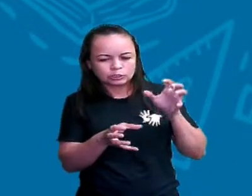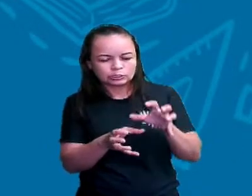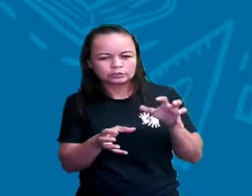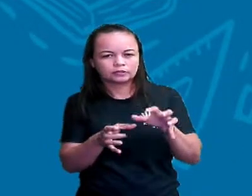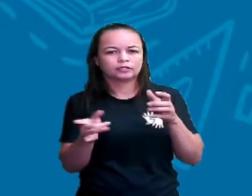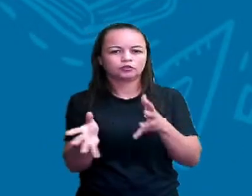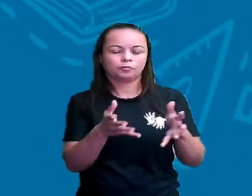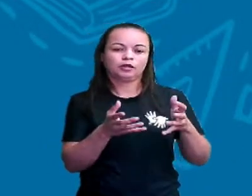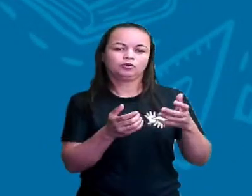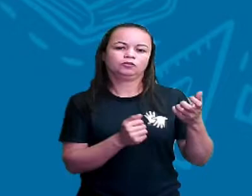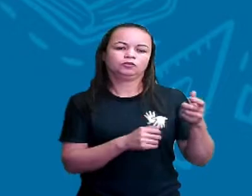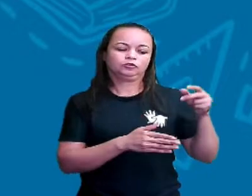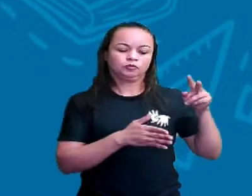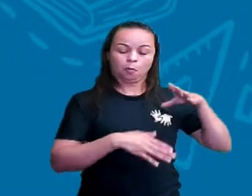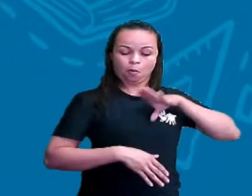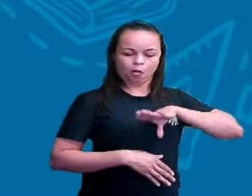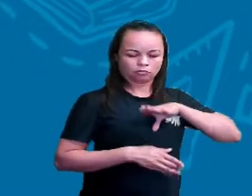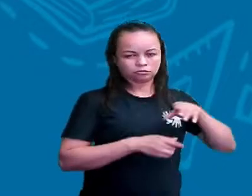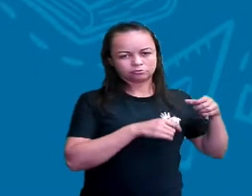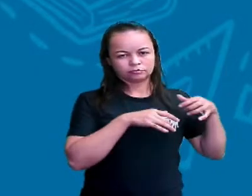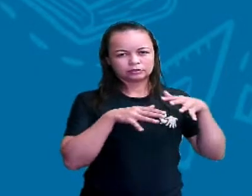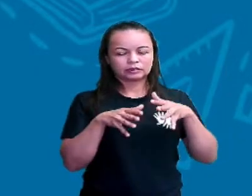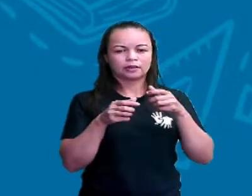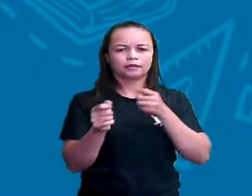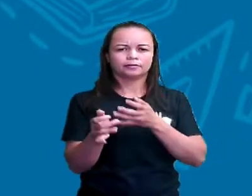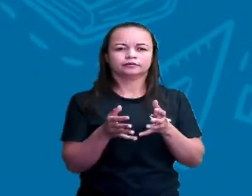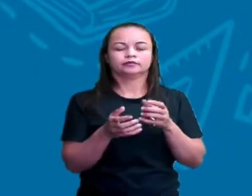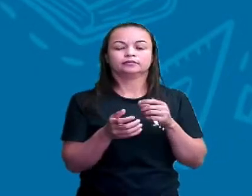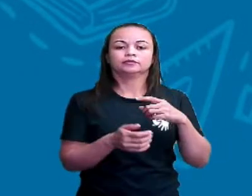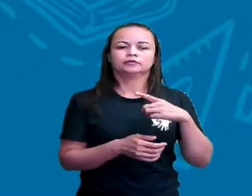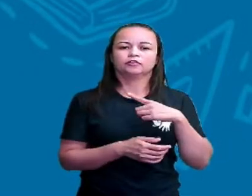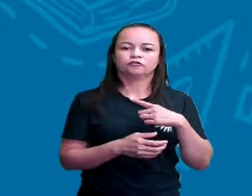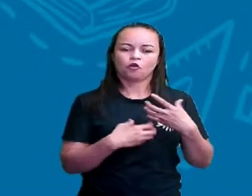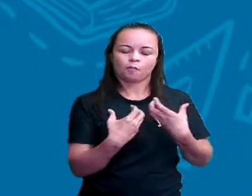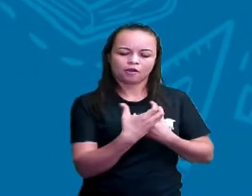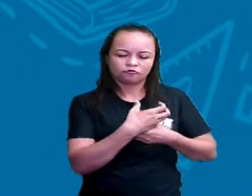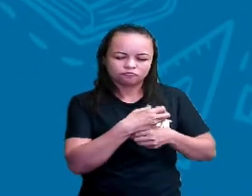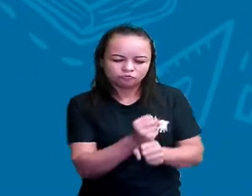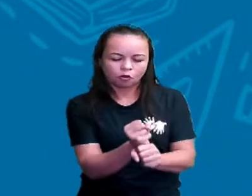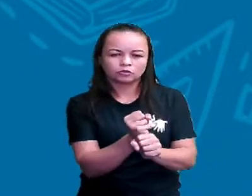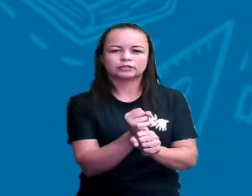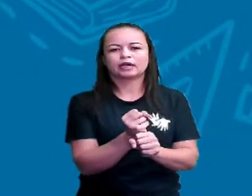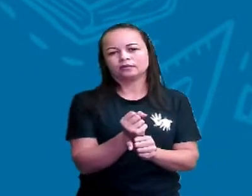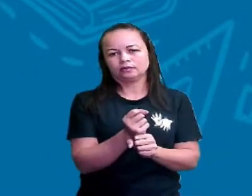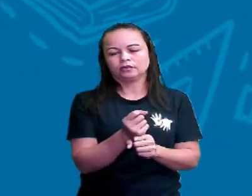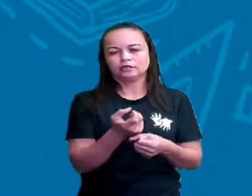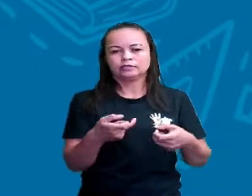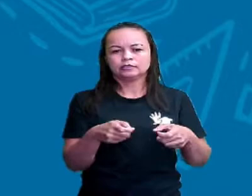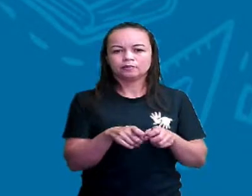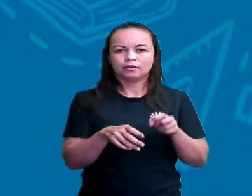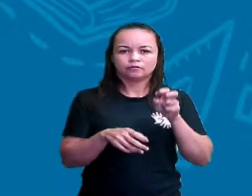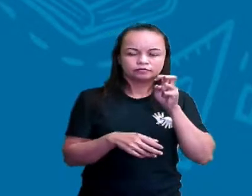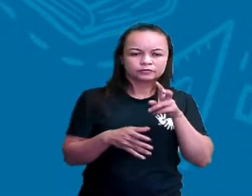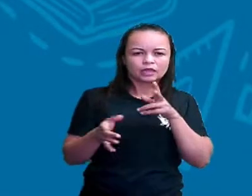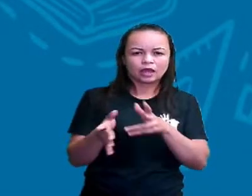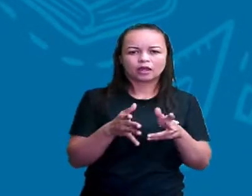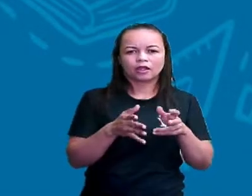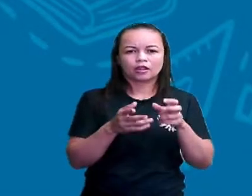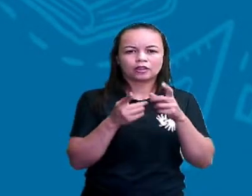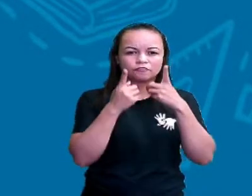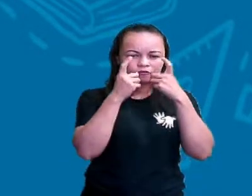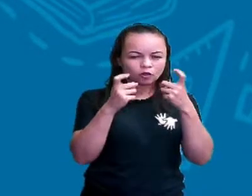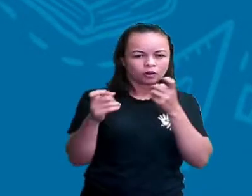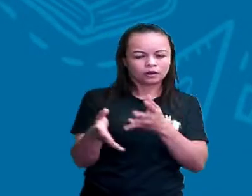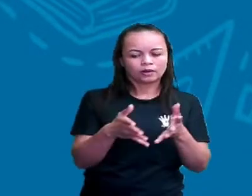portugueses, eles trouxeram, né, de forma forçada, né, e violenta os povos africanos. Eu digo